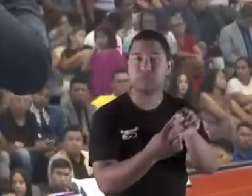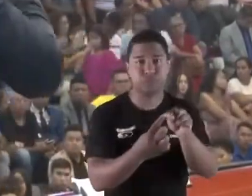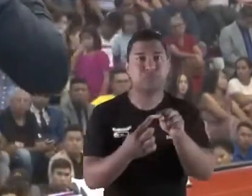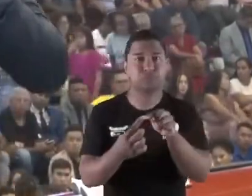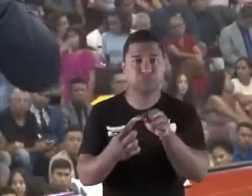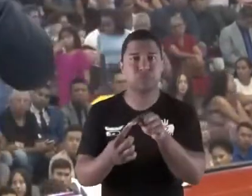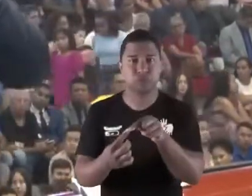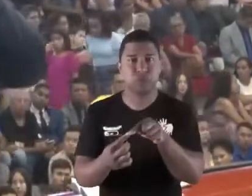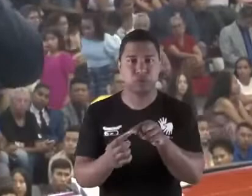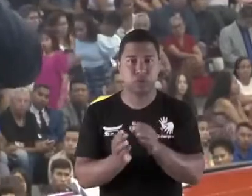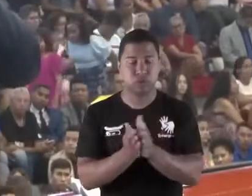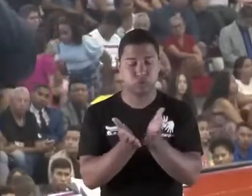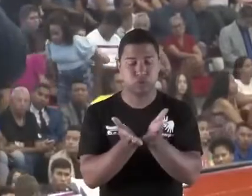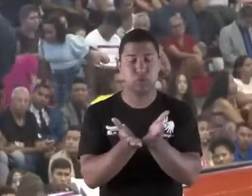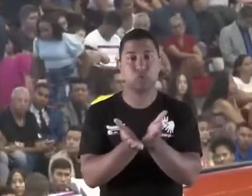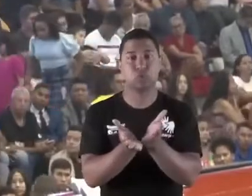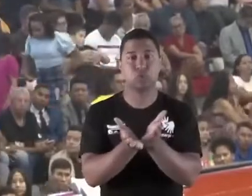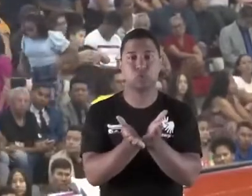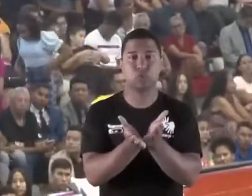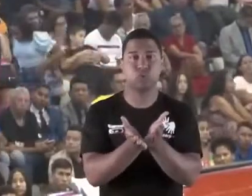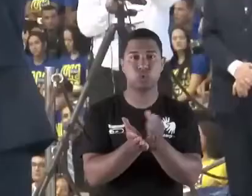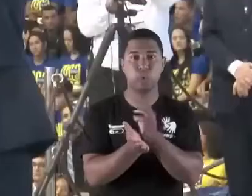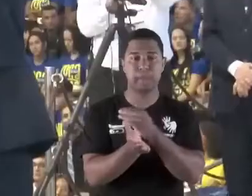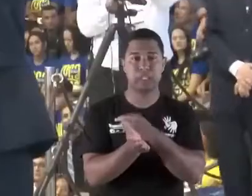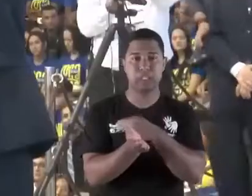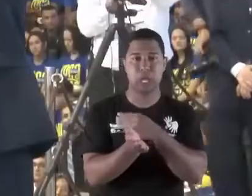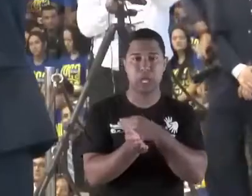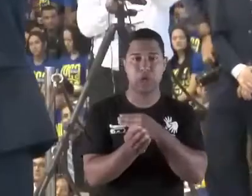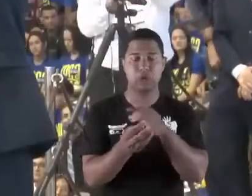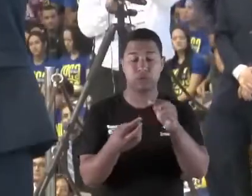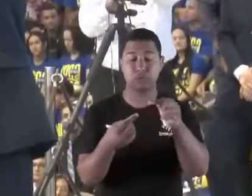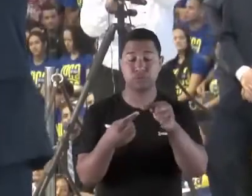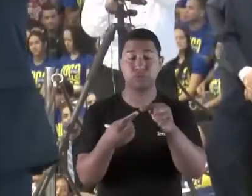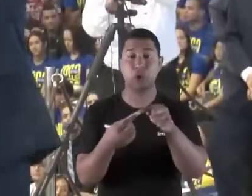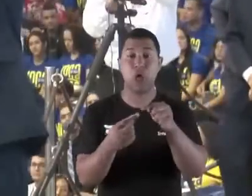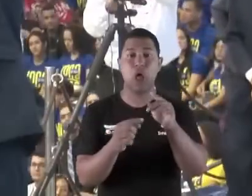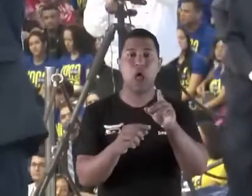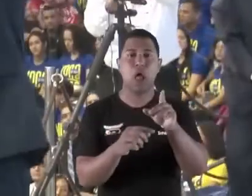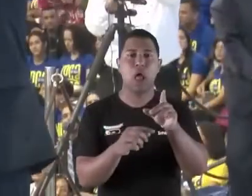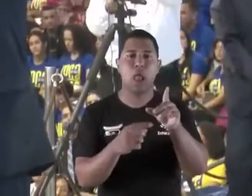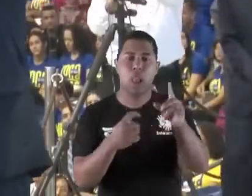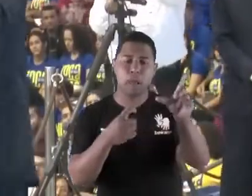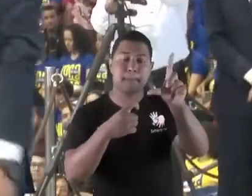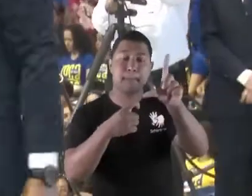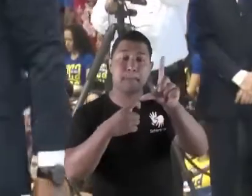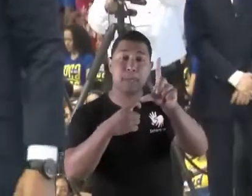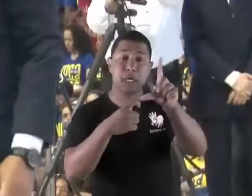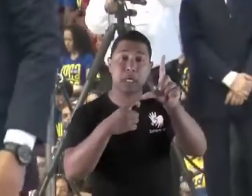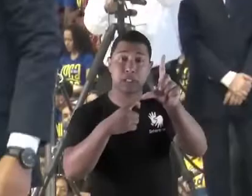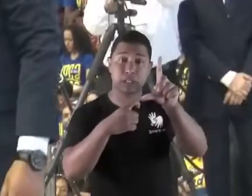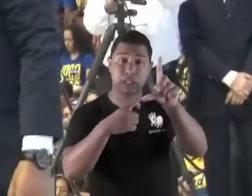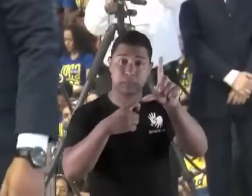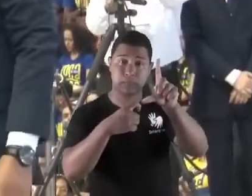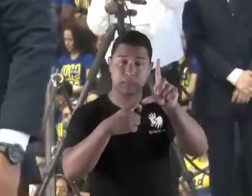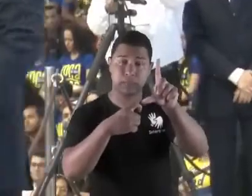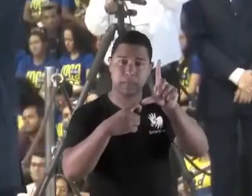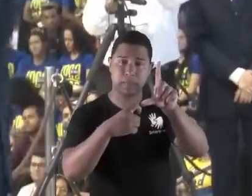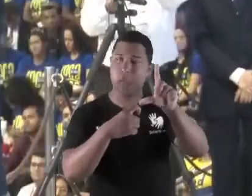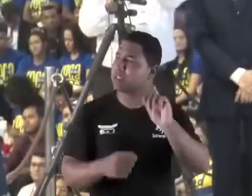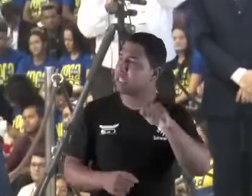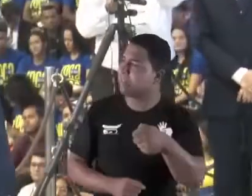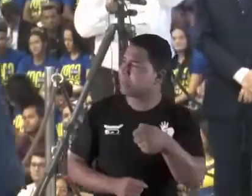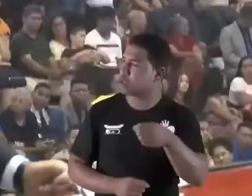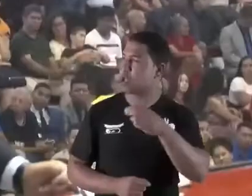Em Mateus, ele é o leão, ele é o rei dos judeus.